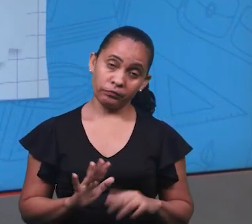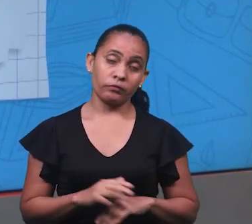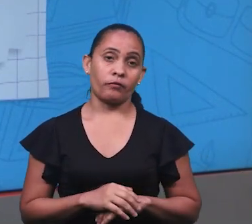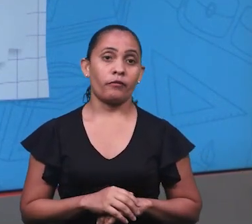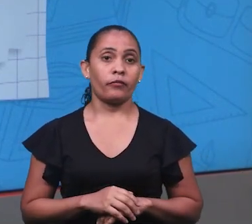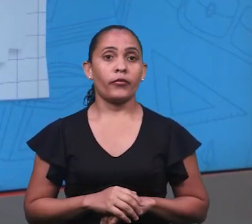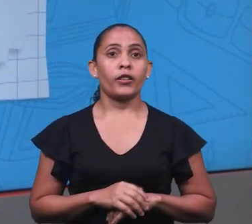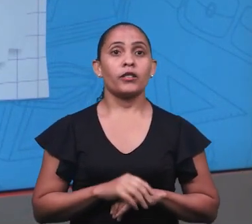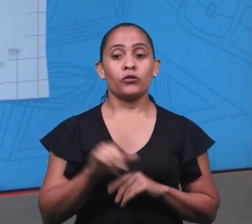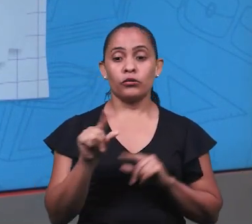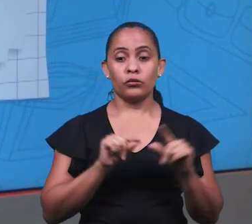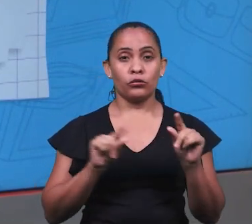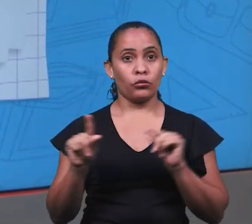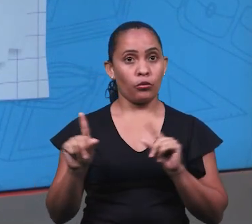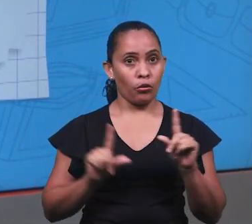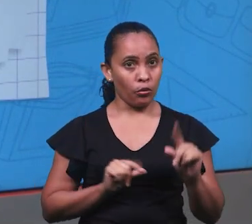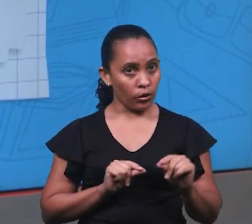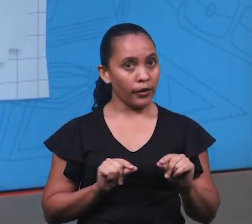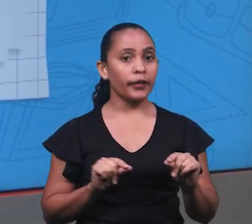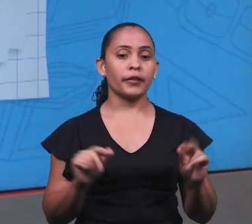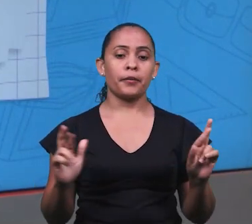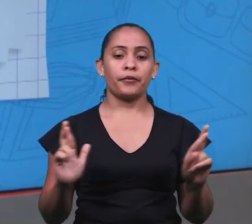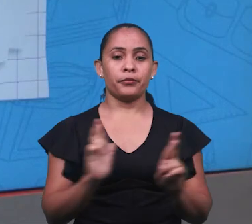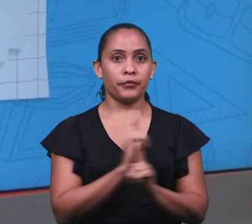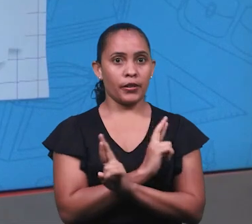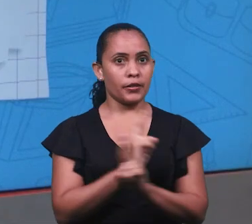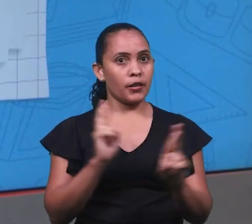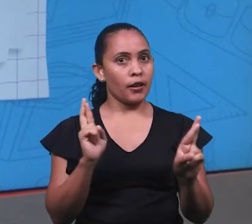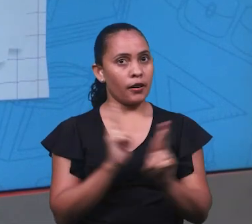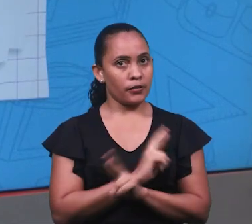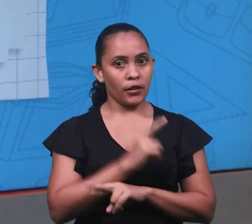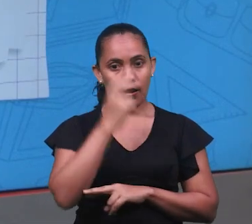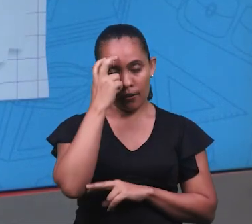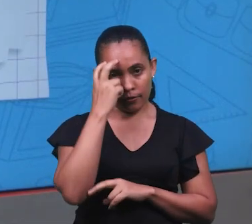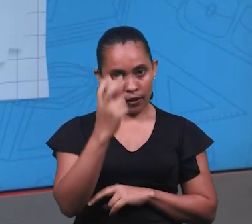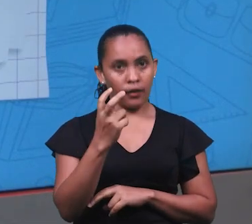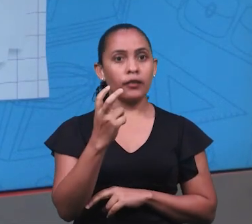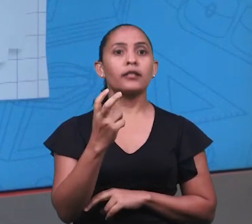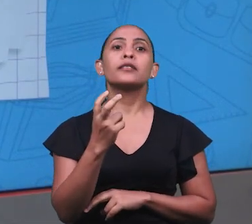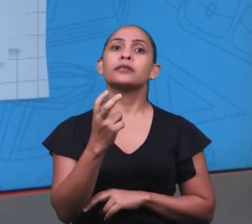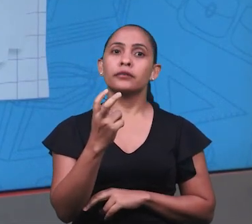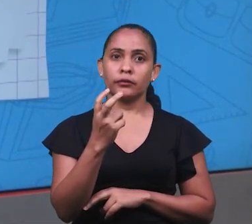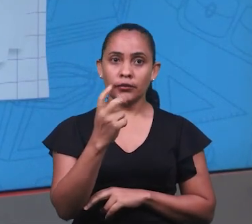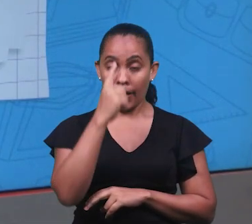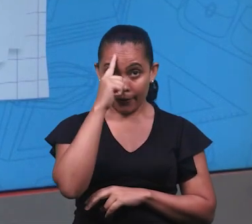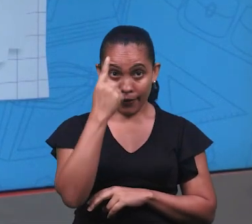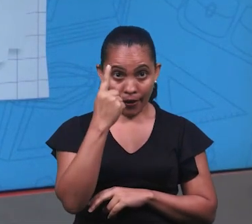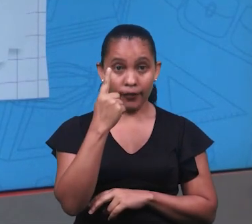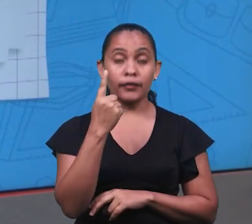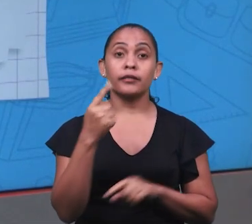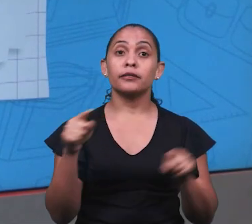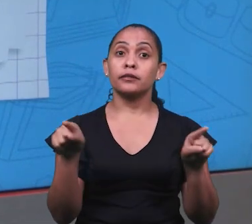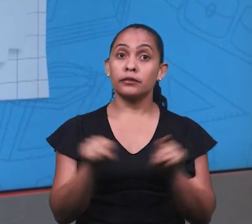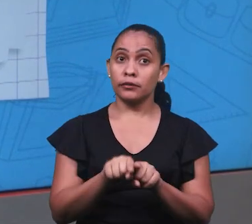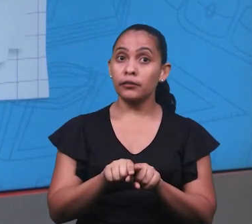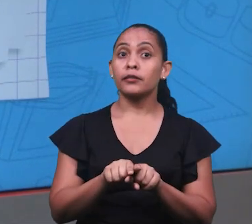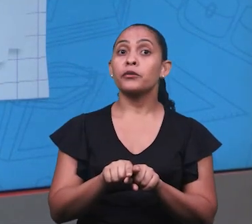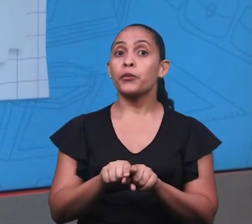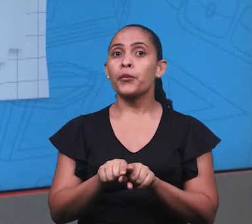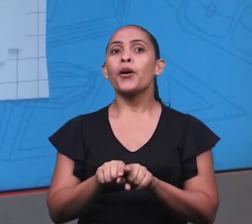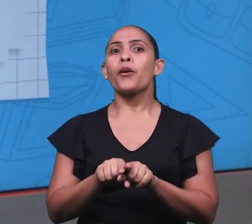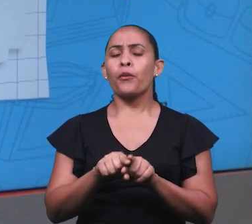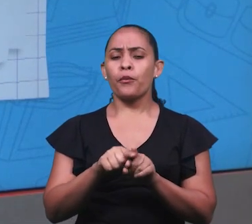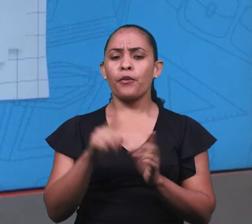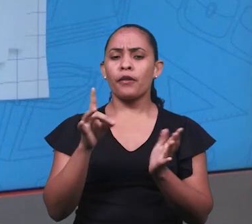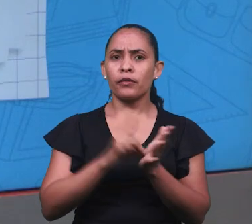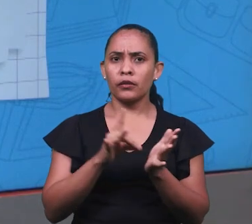de selecionar e relacionar as ideias dentro de um projeto de texto, garantindo, por exemplo, uma